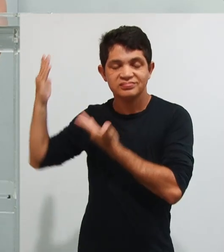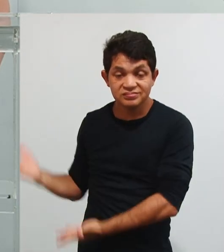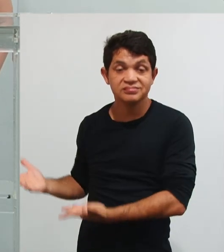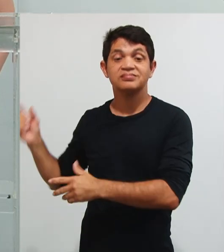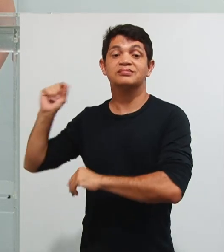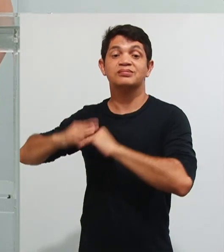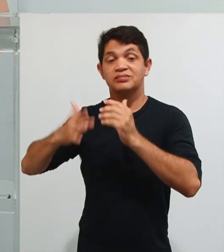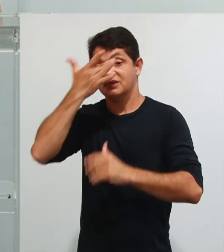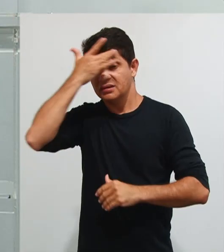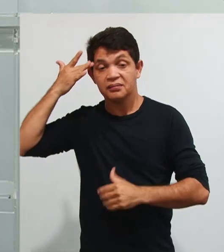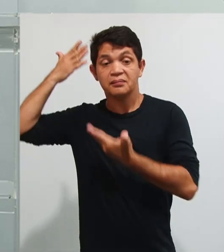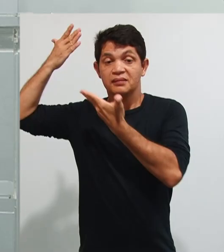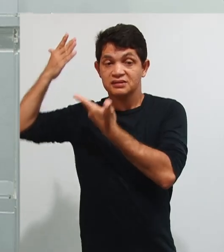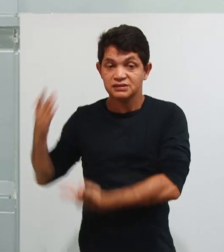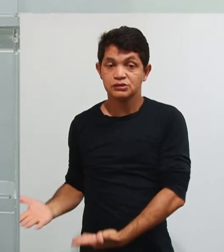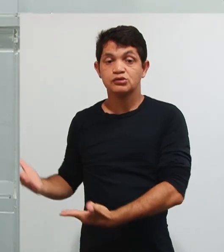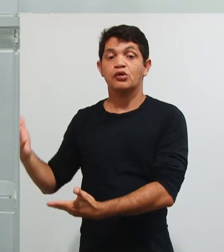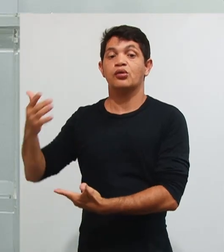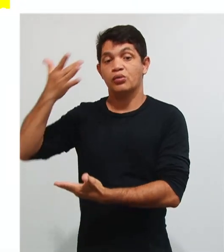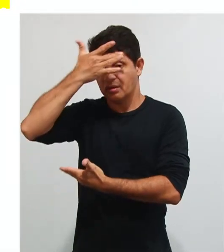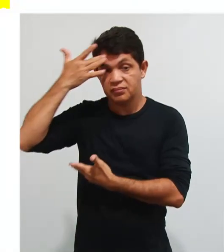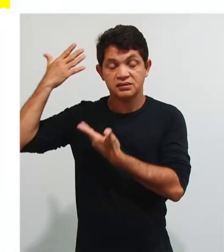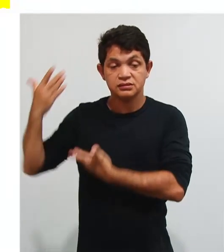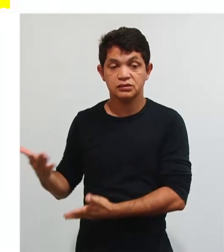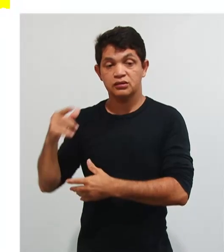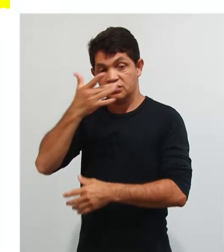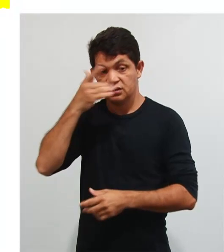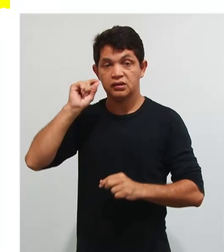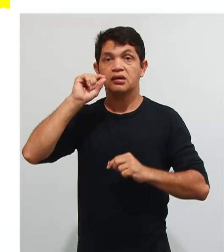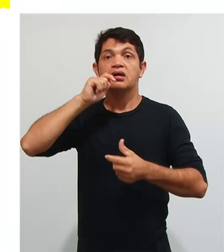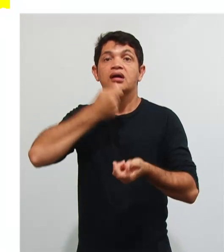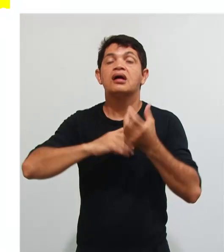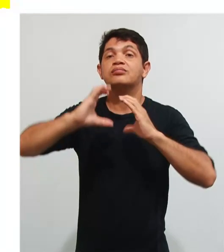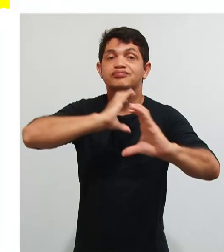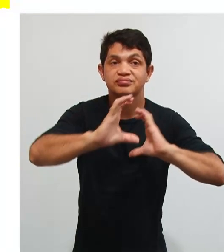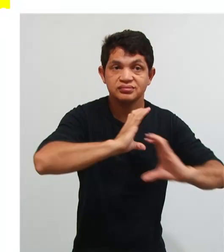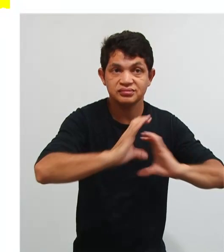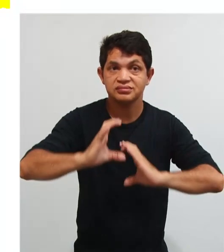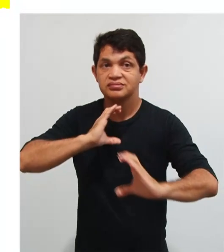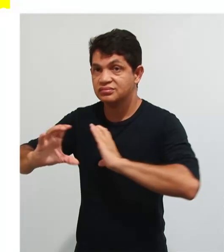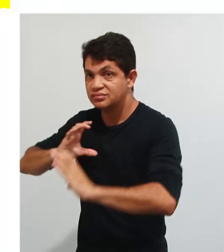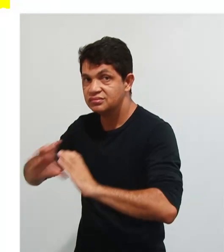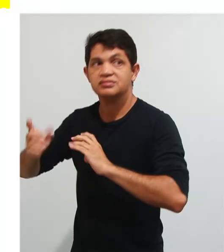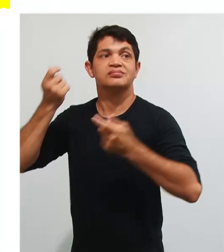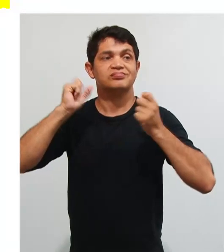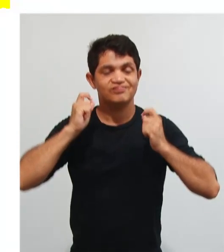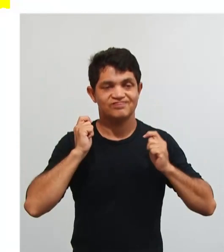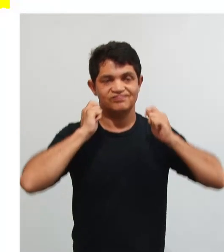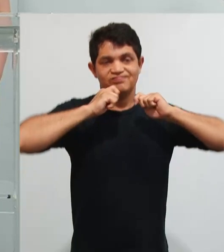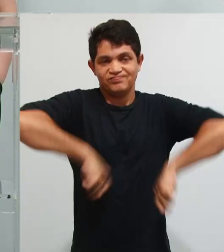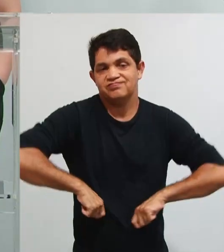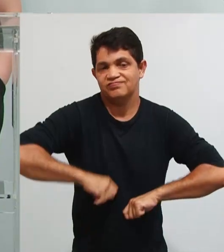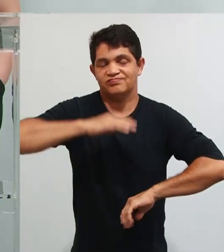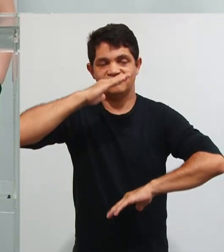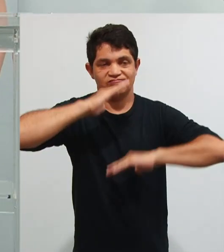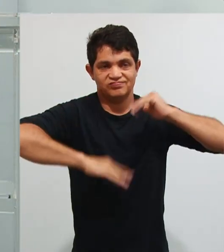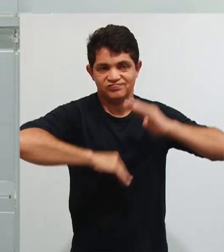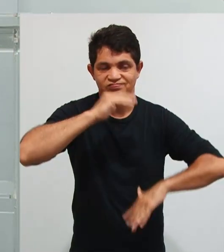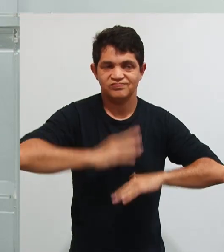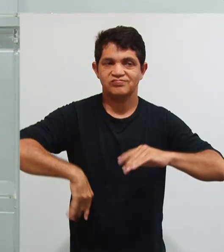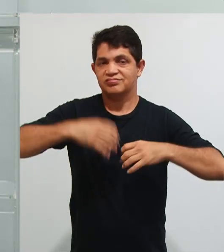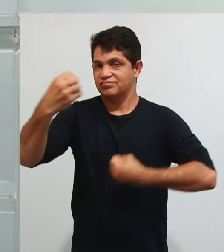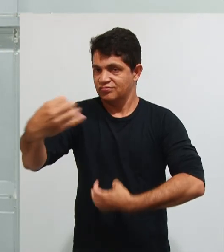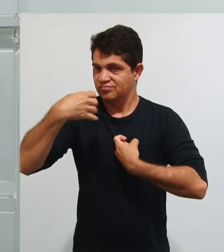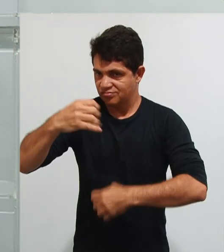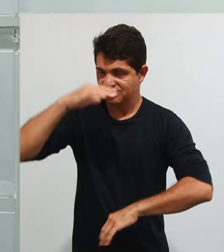de pessoas. As pessoas dentro da organização, elas vão fortalecer essa organização. Ou seja,